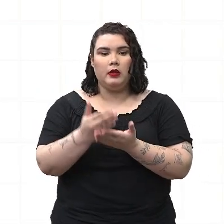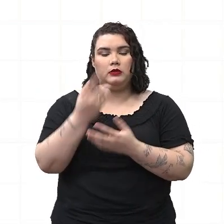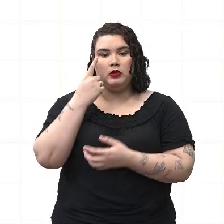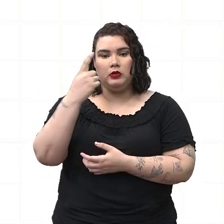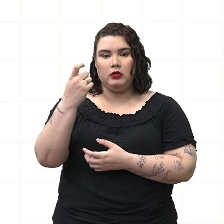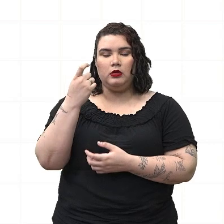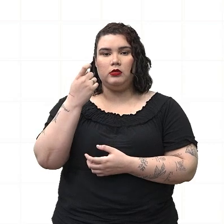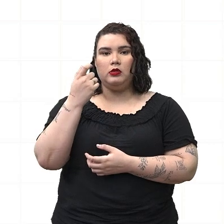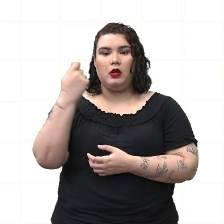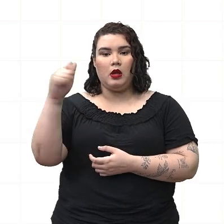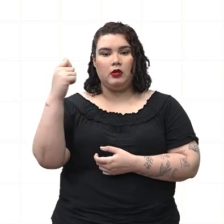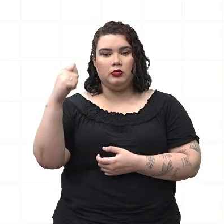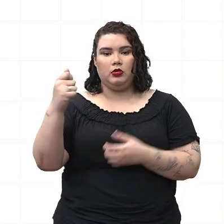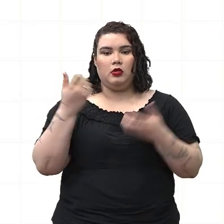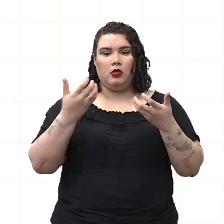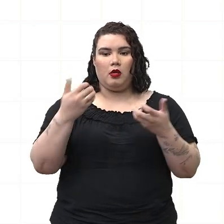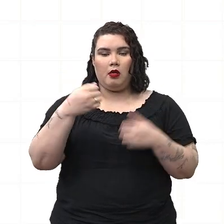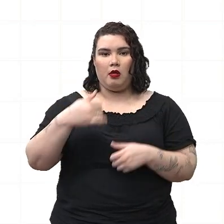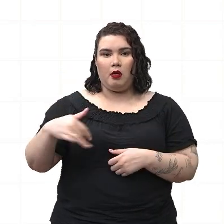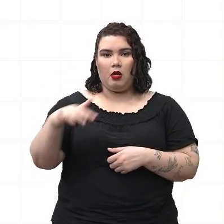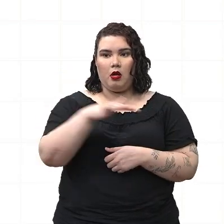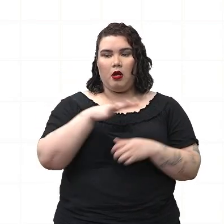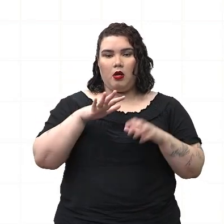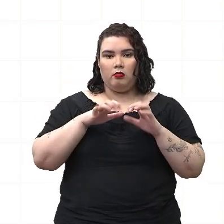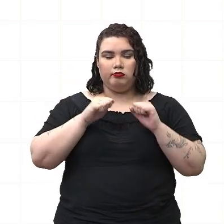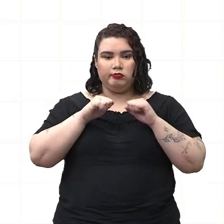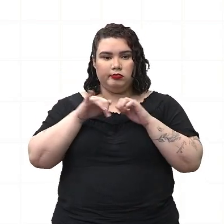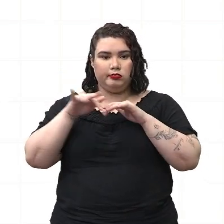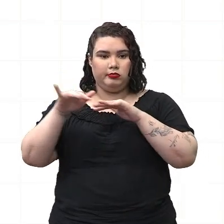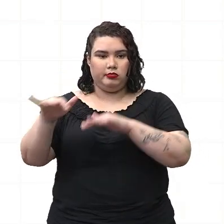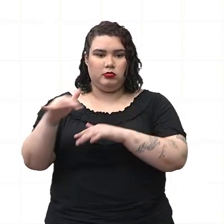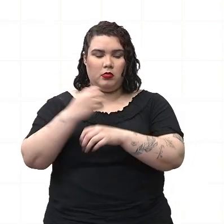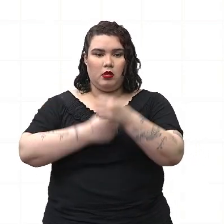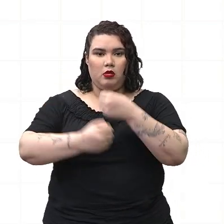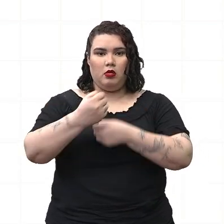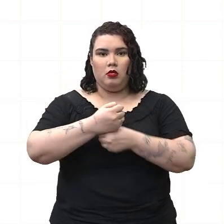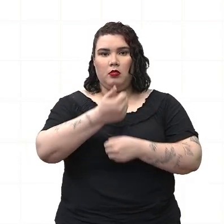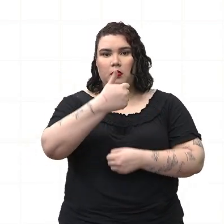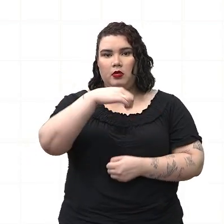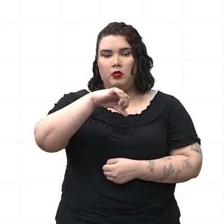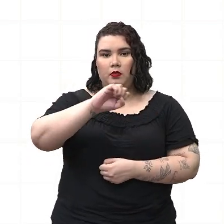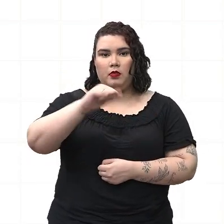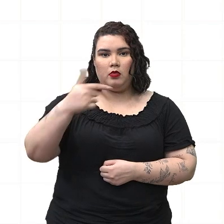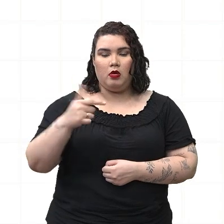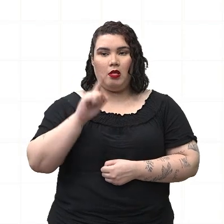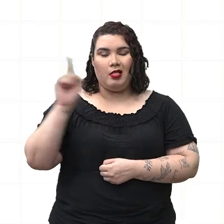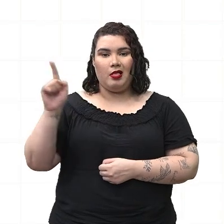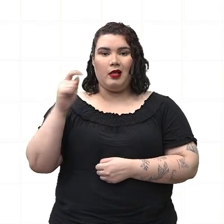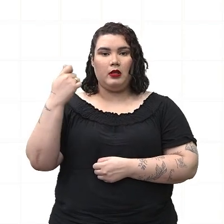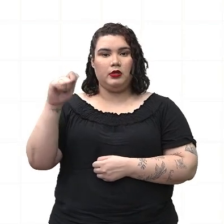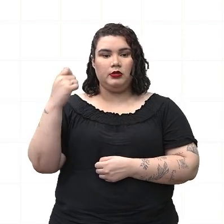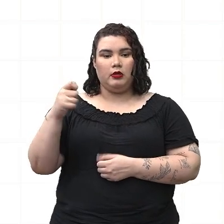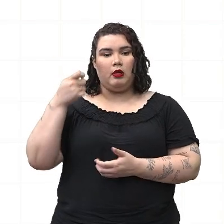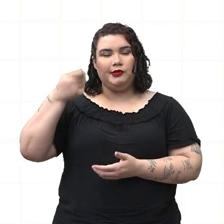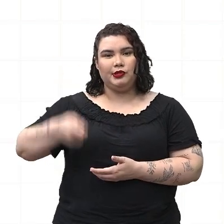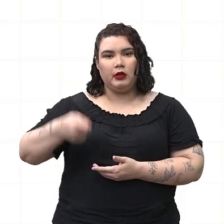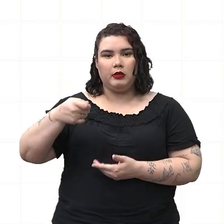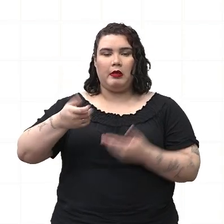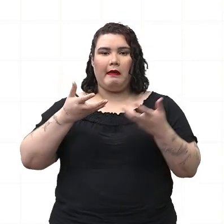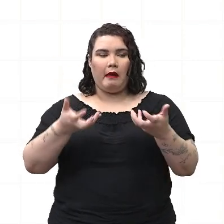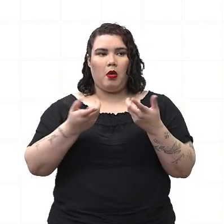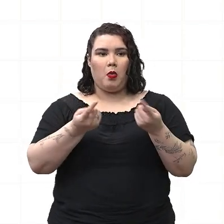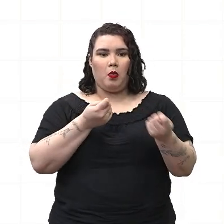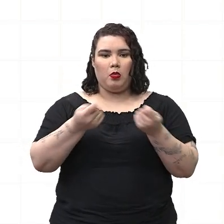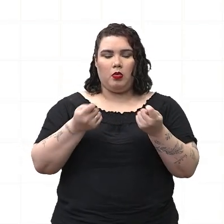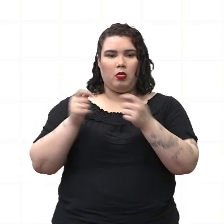da Argentina de ocupar essas áreas. 82 era a ditadura na Argentina, né? Então essa necessidade, né, de controle, expansão é muito